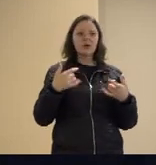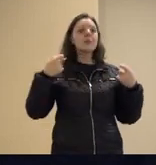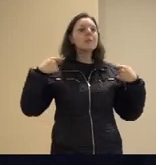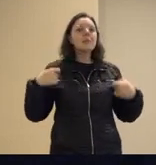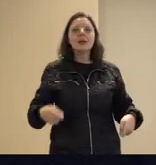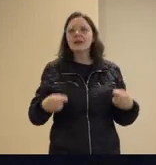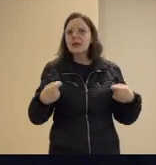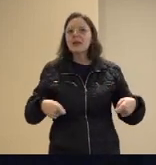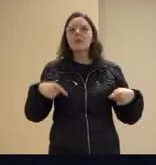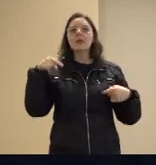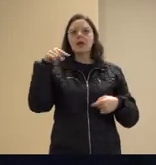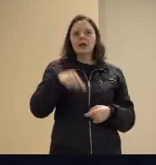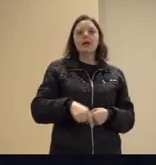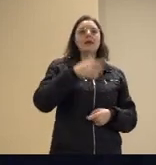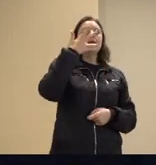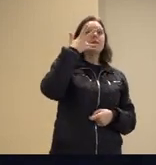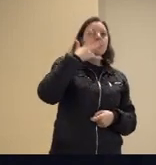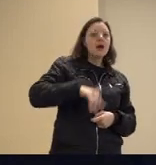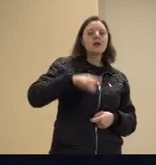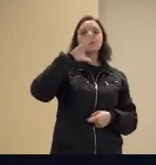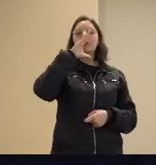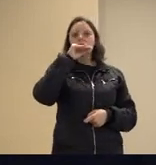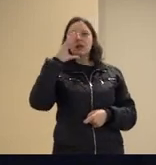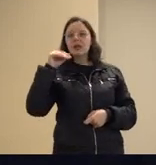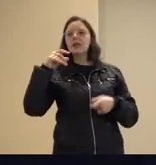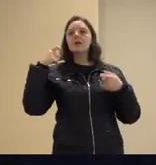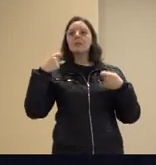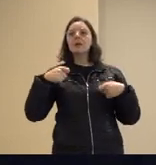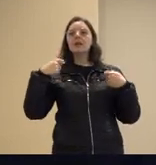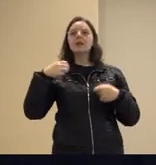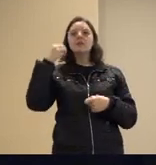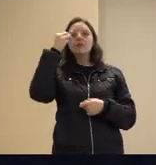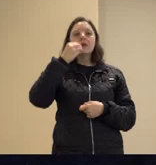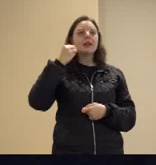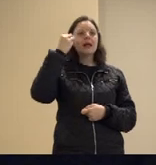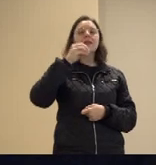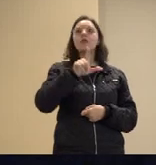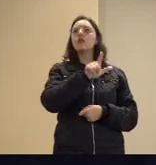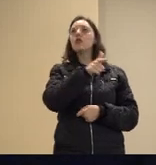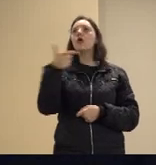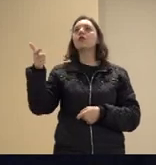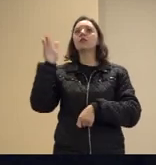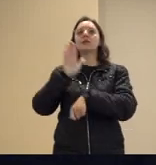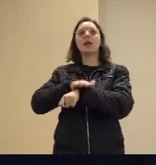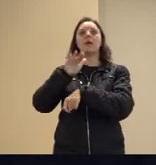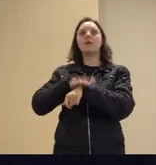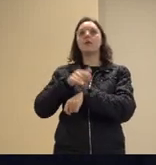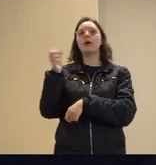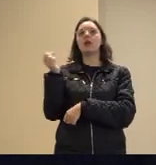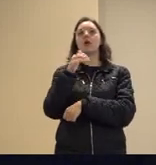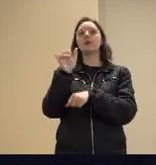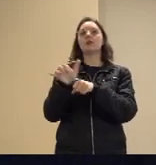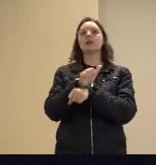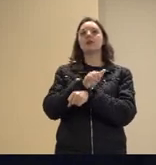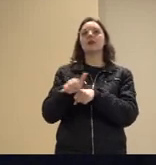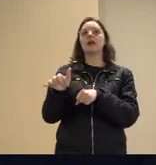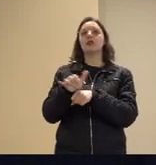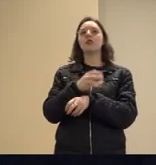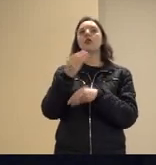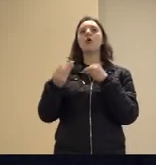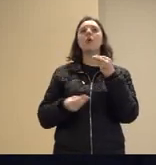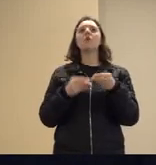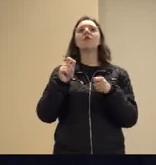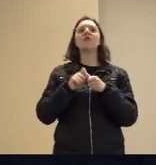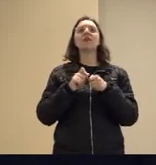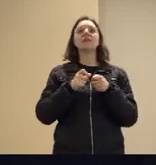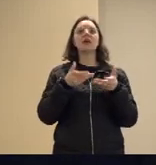setor que envolve criança e adolescente, experimentar um novo momento. E a forma para fazer com que